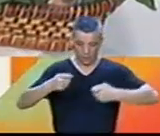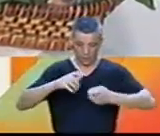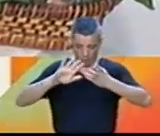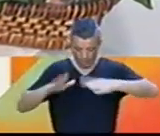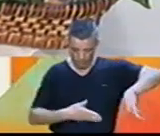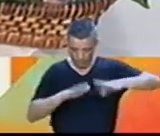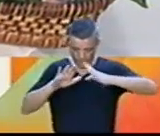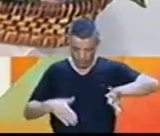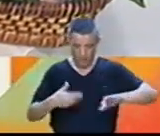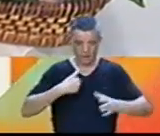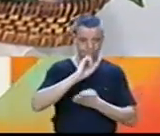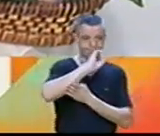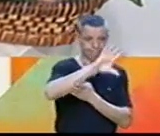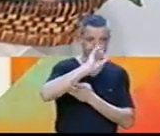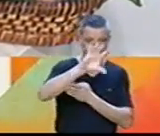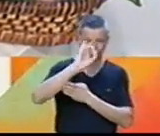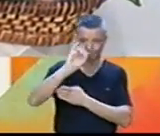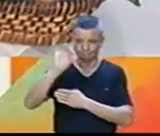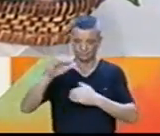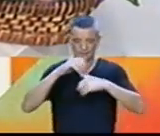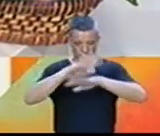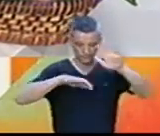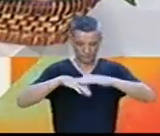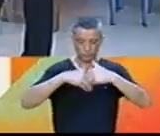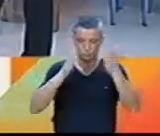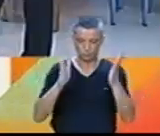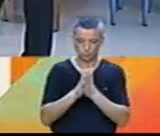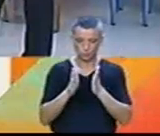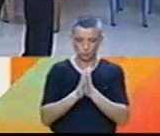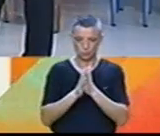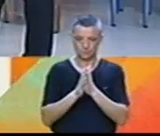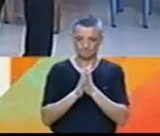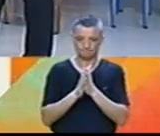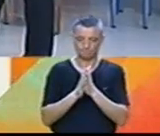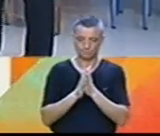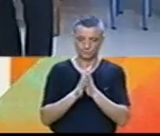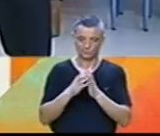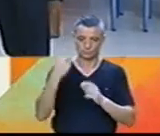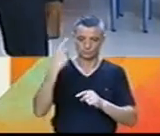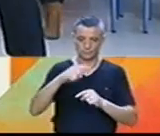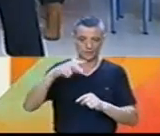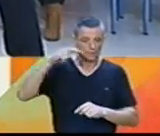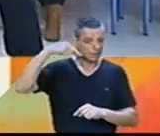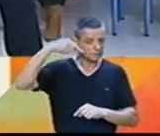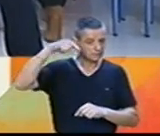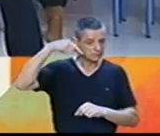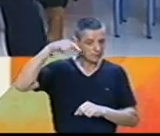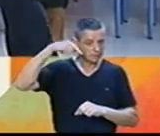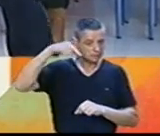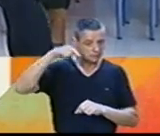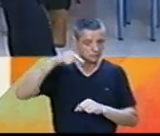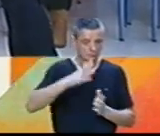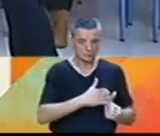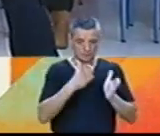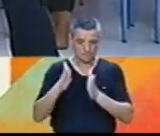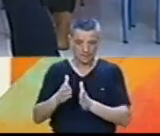produtora, eu sou distribuidora, eu faço tudo. Então também tem que ter terreno para ter as suas ginjas, as suas cerejas. E para além disso ainda temos a